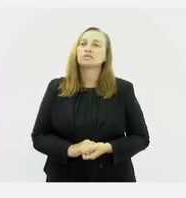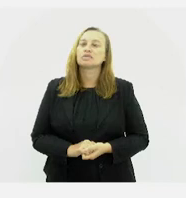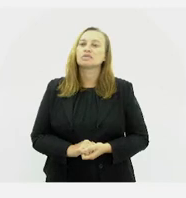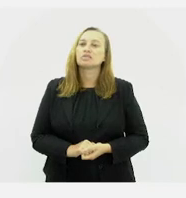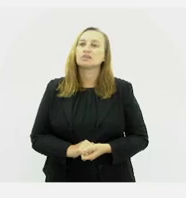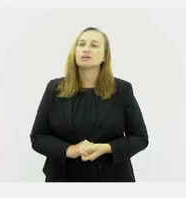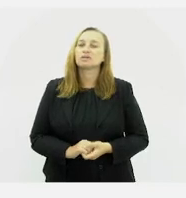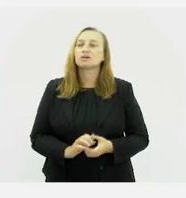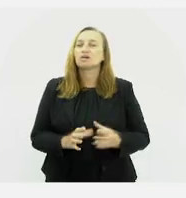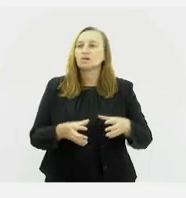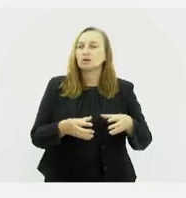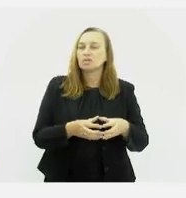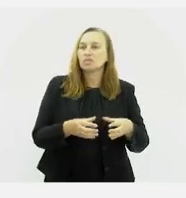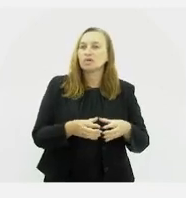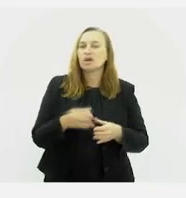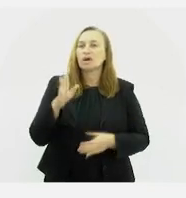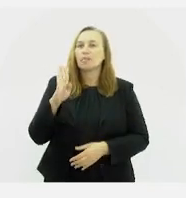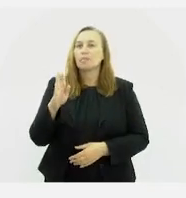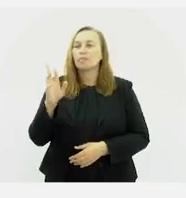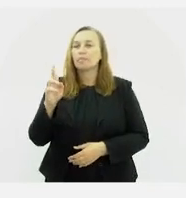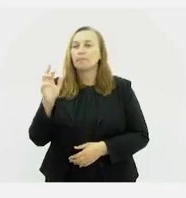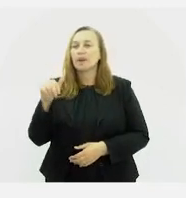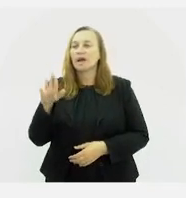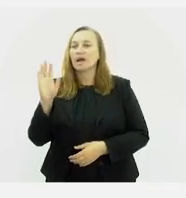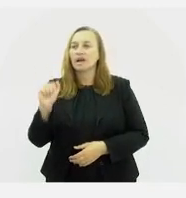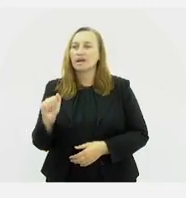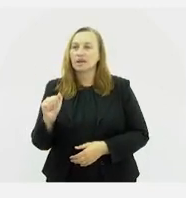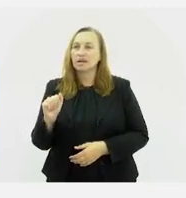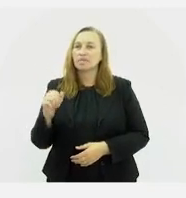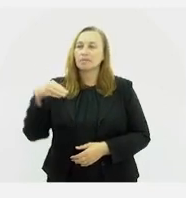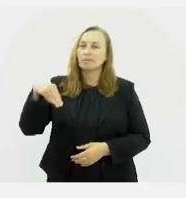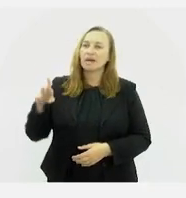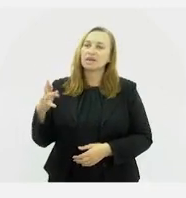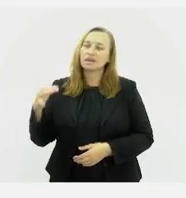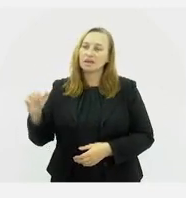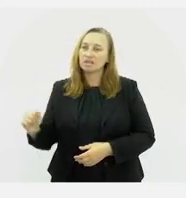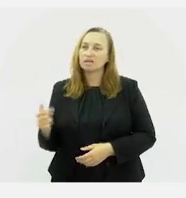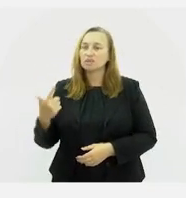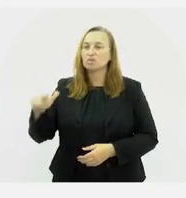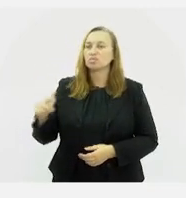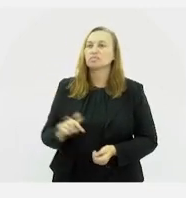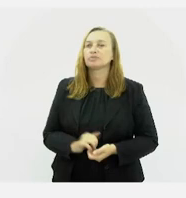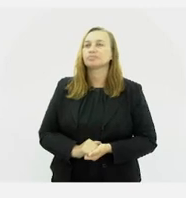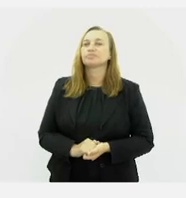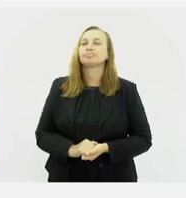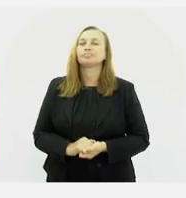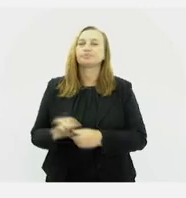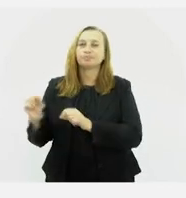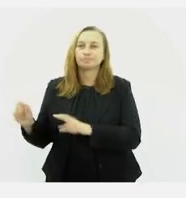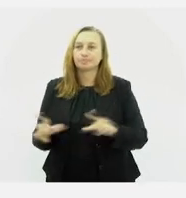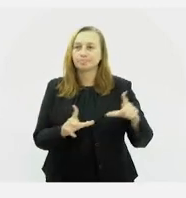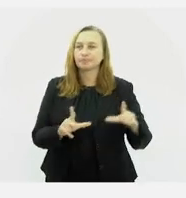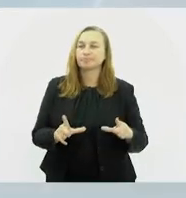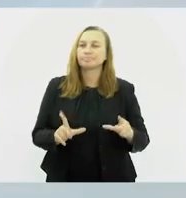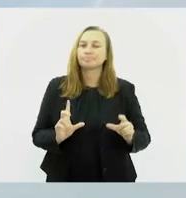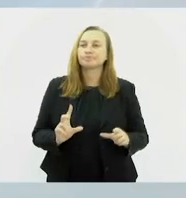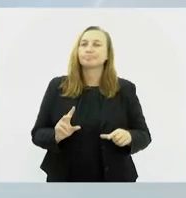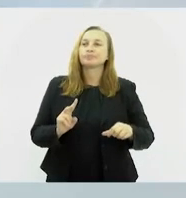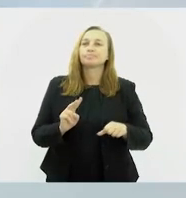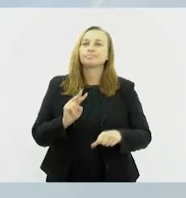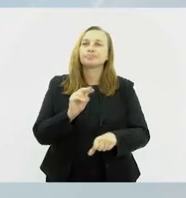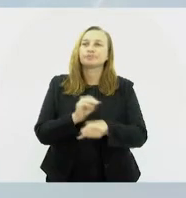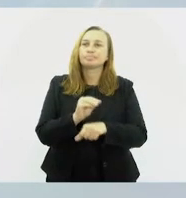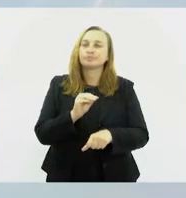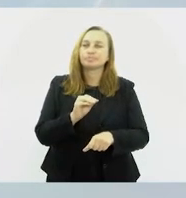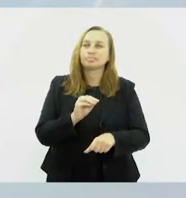Branca, a Mariana, a Patrícia, que estão aqui também. Próximo. E tem o Serviço de Proteção Especial de